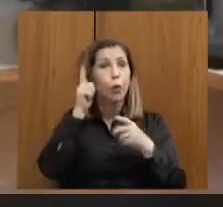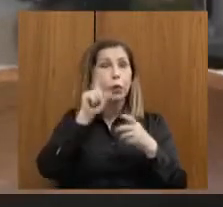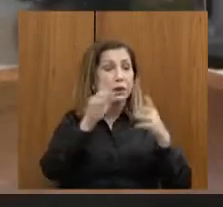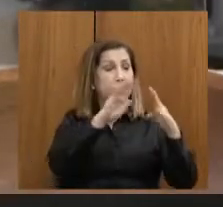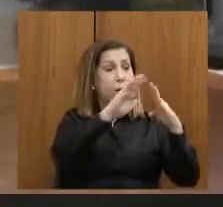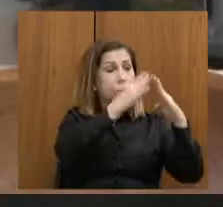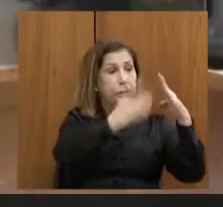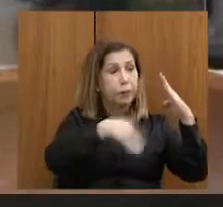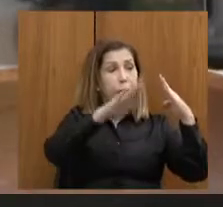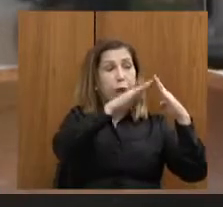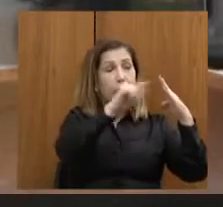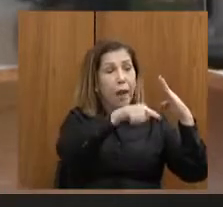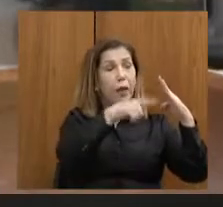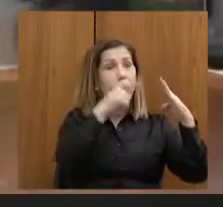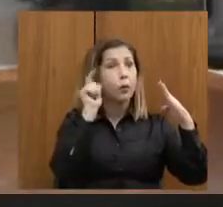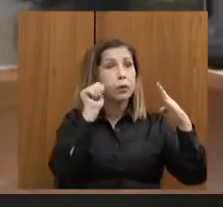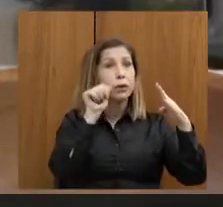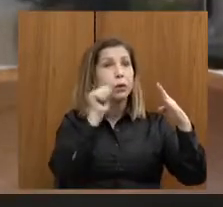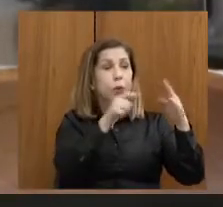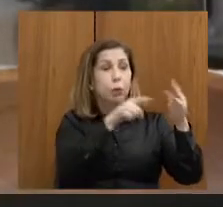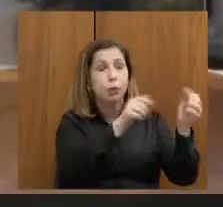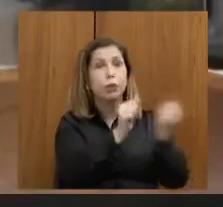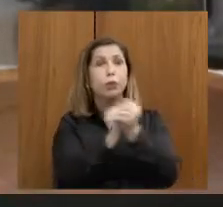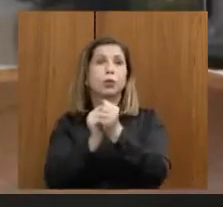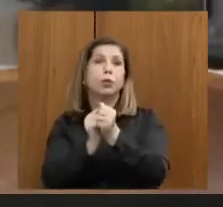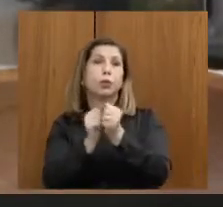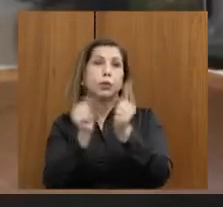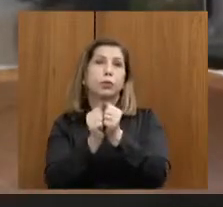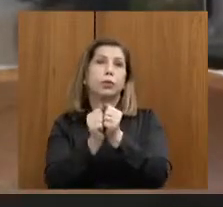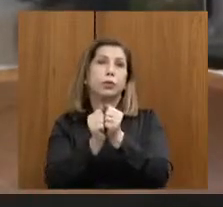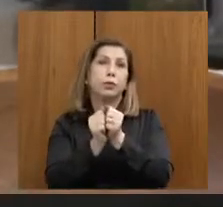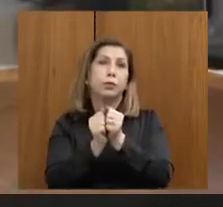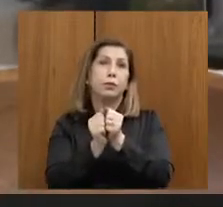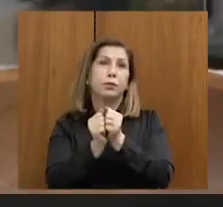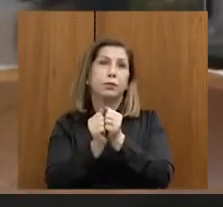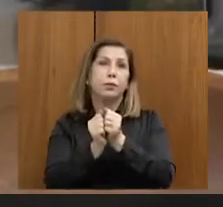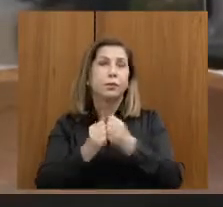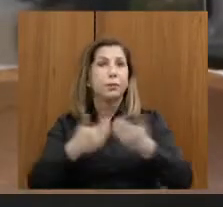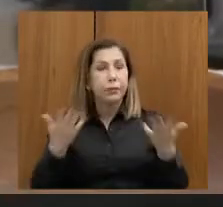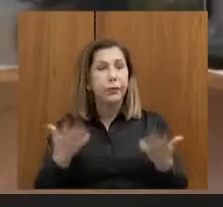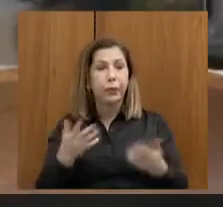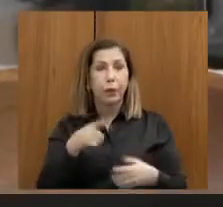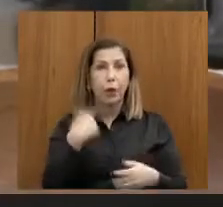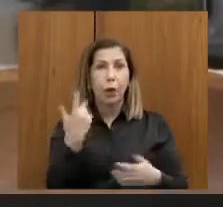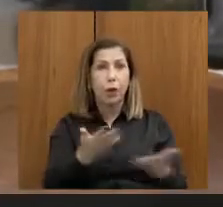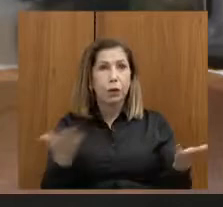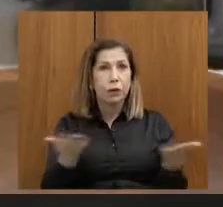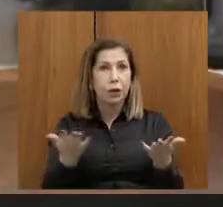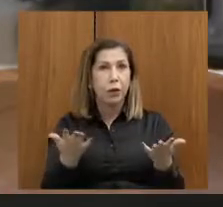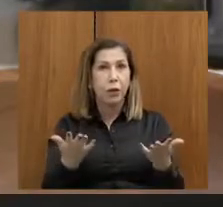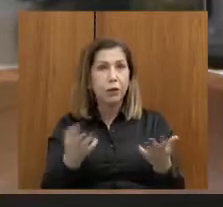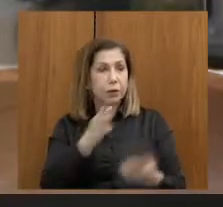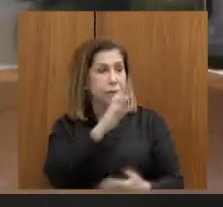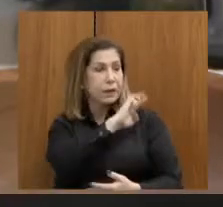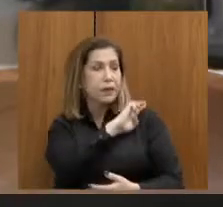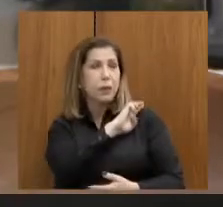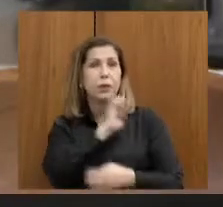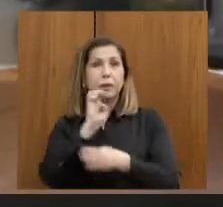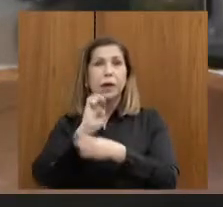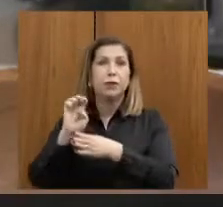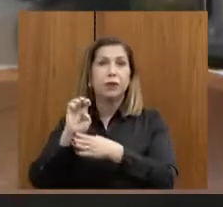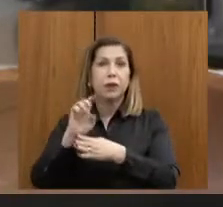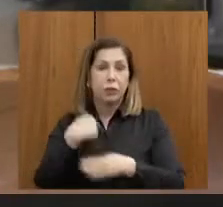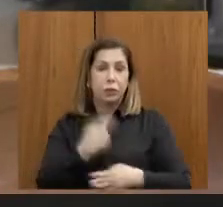outra política que o estado não dá conta hoje a gente está aqui fazendo papel do estado